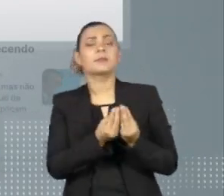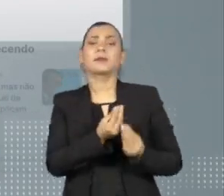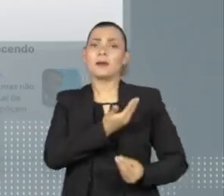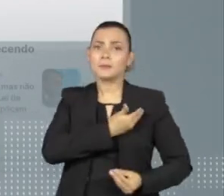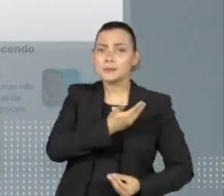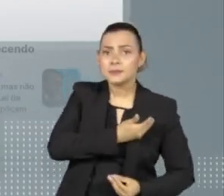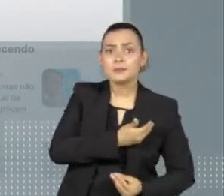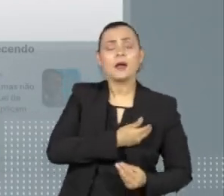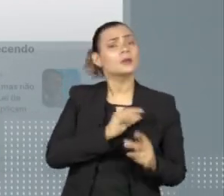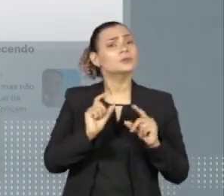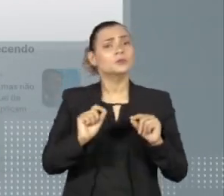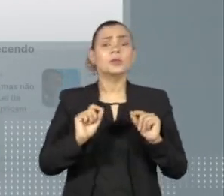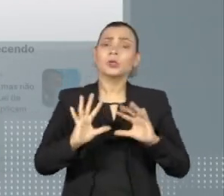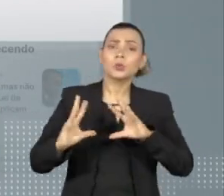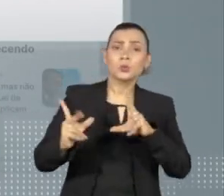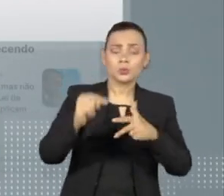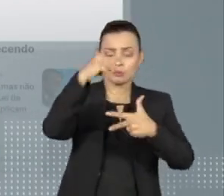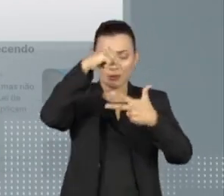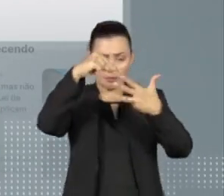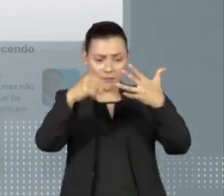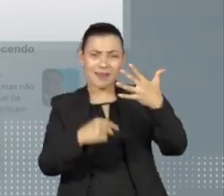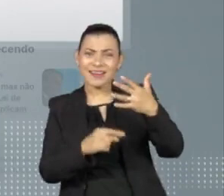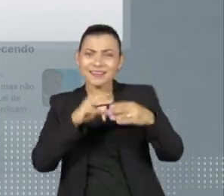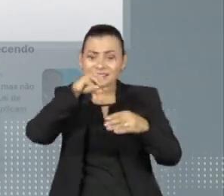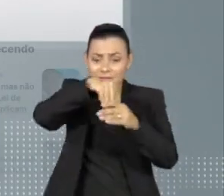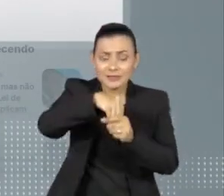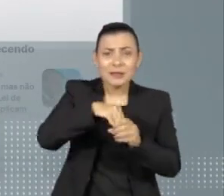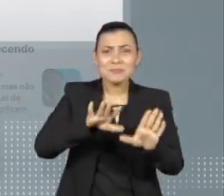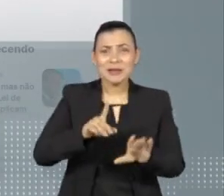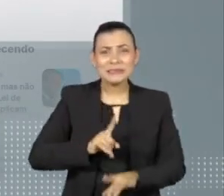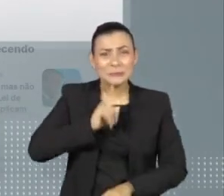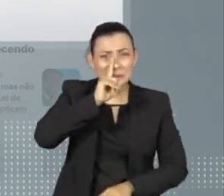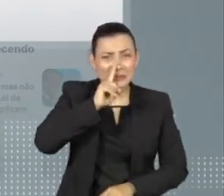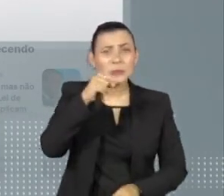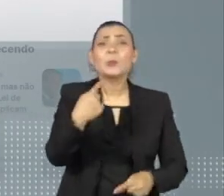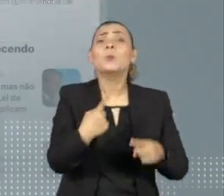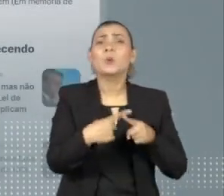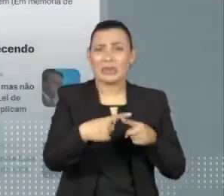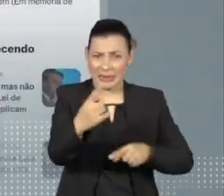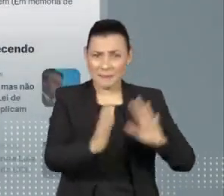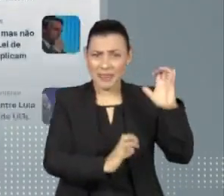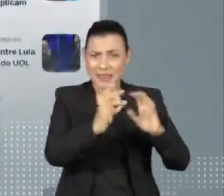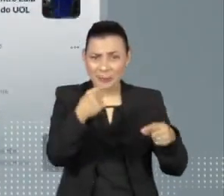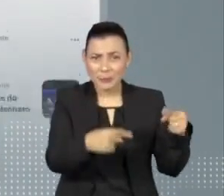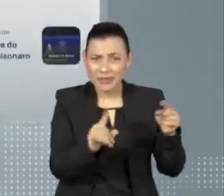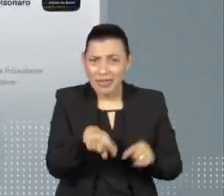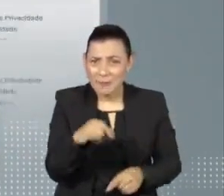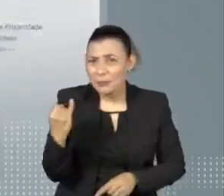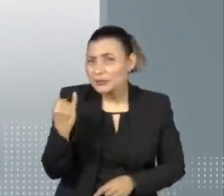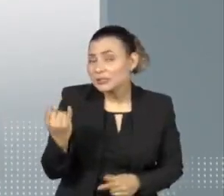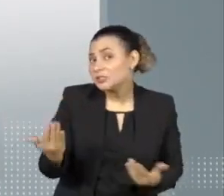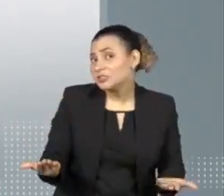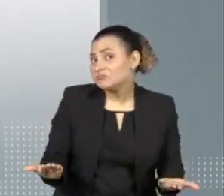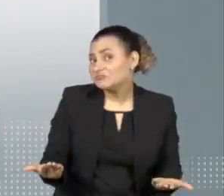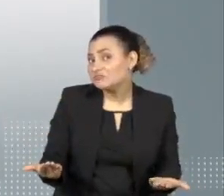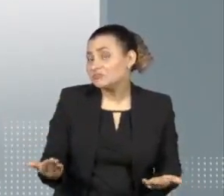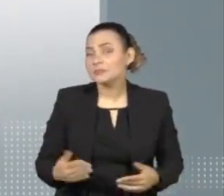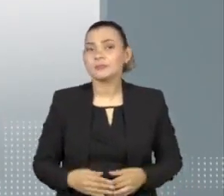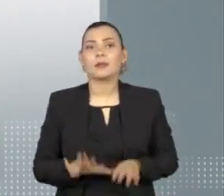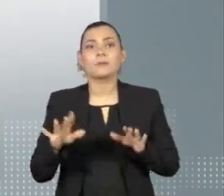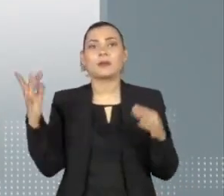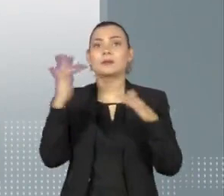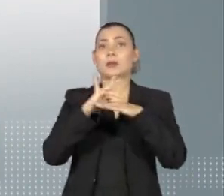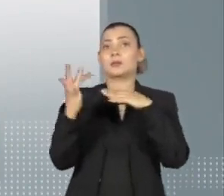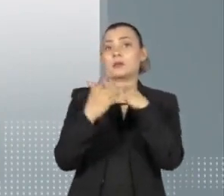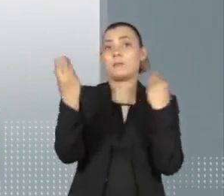vale a pena colocar tudo isso em risco no caldo da briga política a partir daí ele começou a sofrer ataques na rede